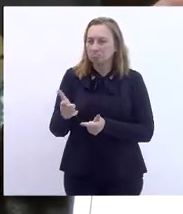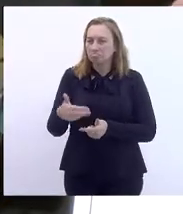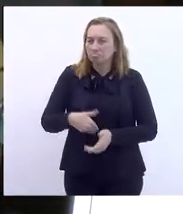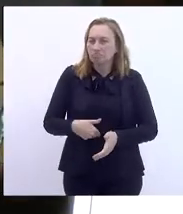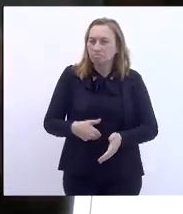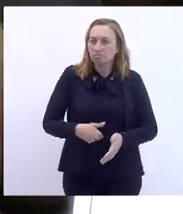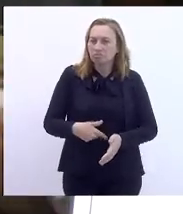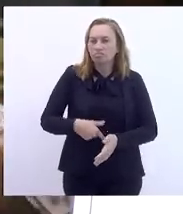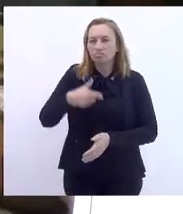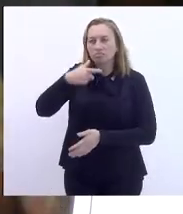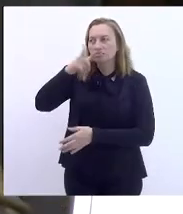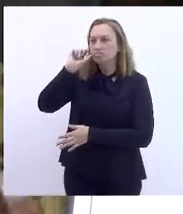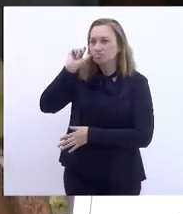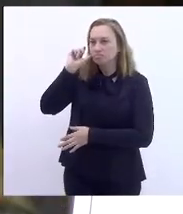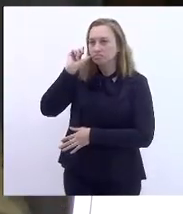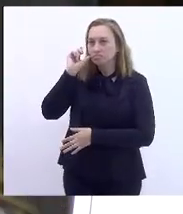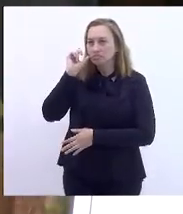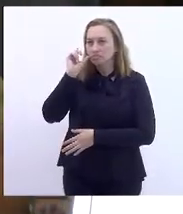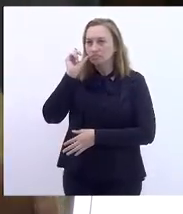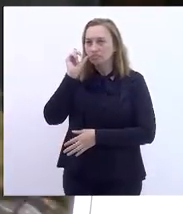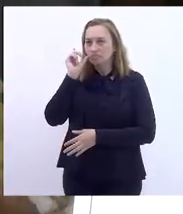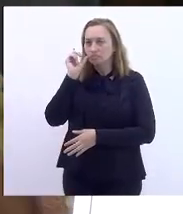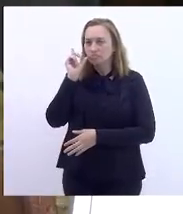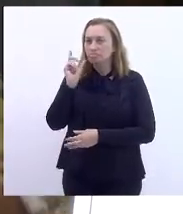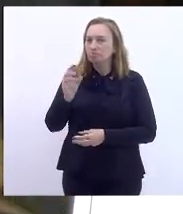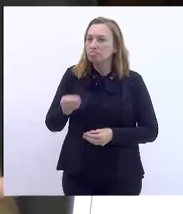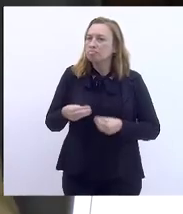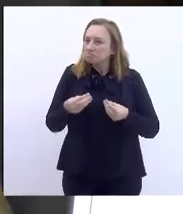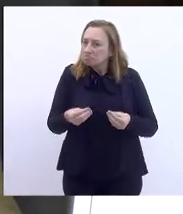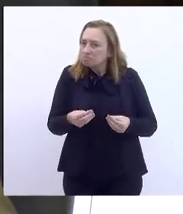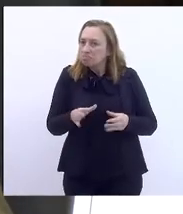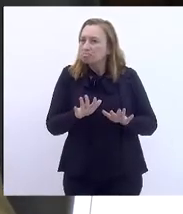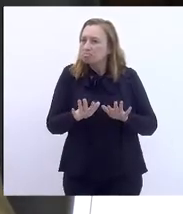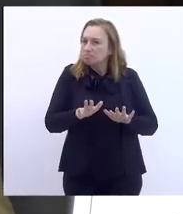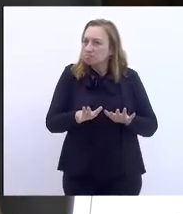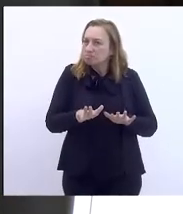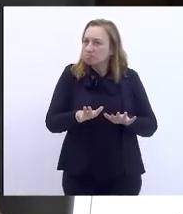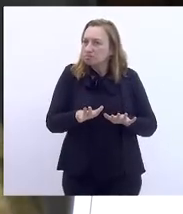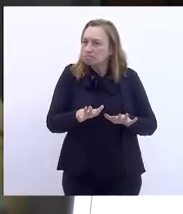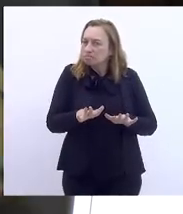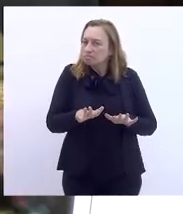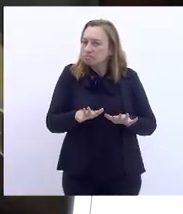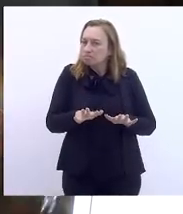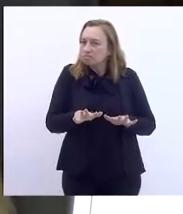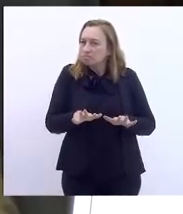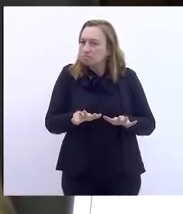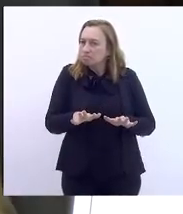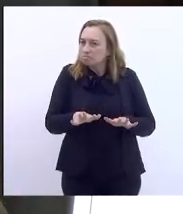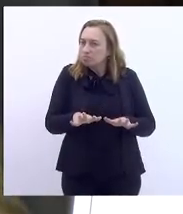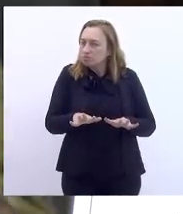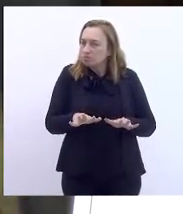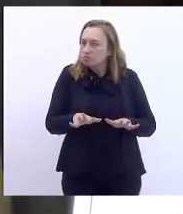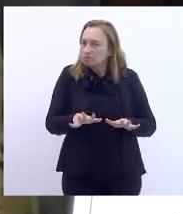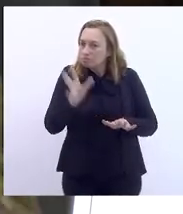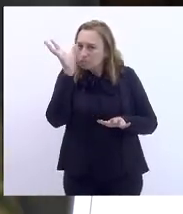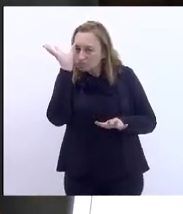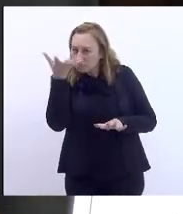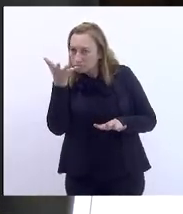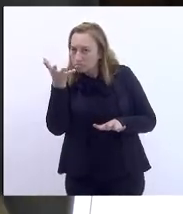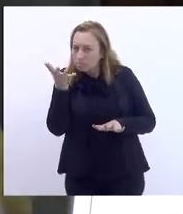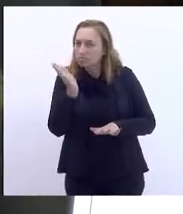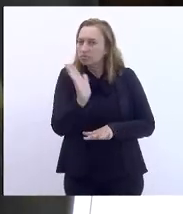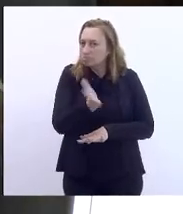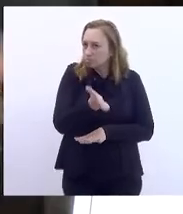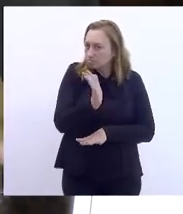fome que tinha ontem deu uma tinha dado né já uma uma não solucionada mais